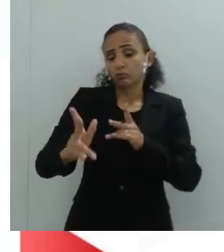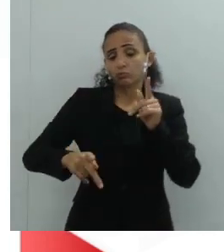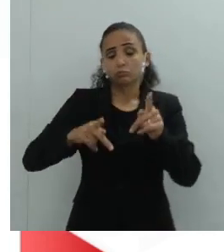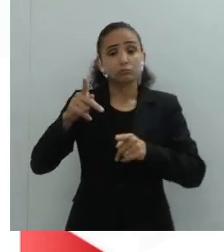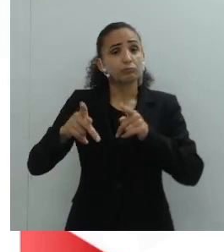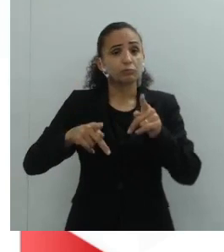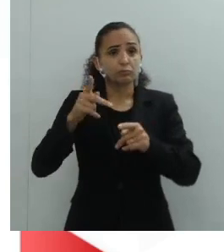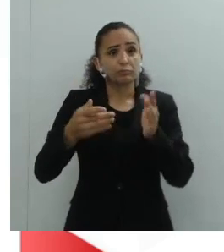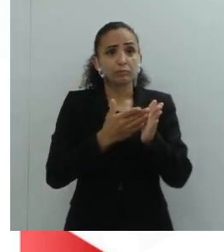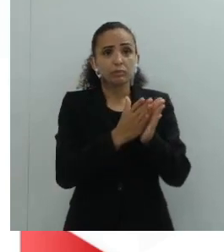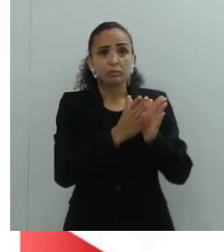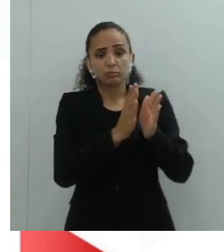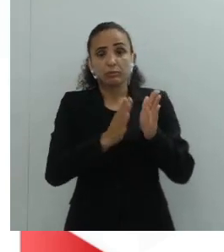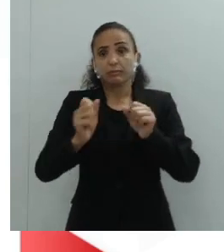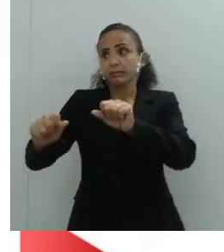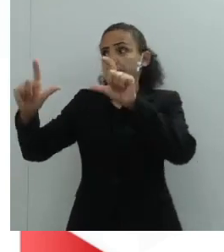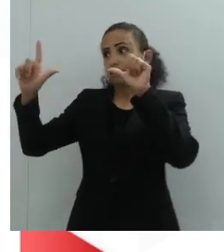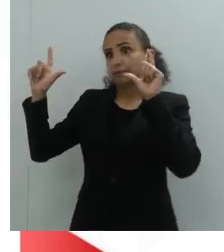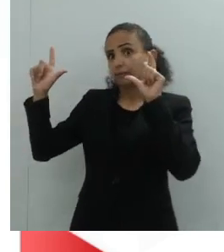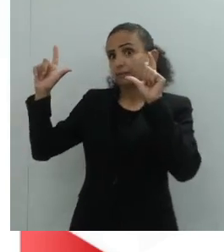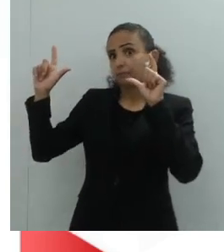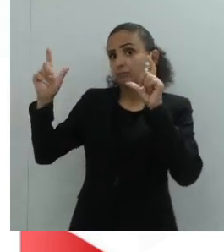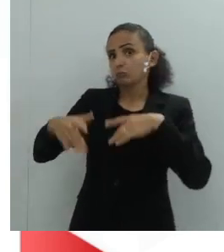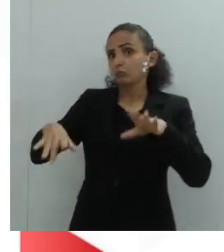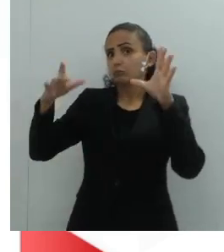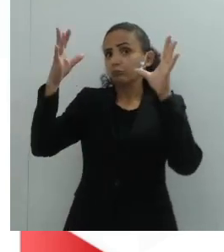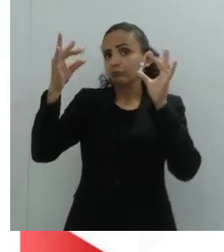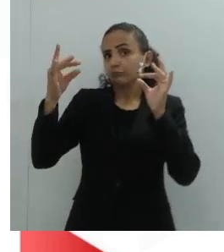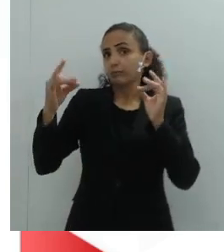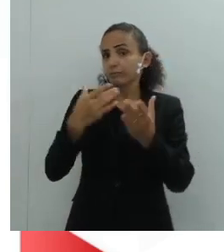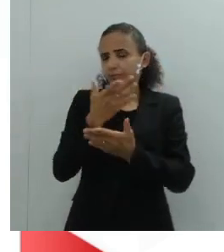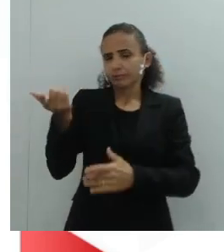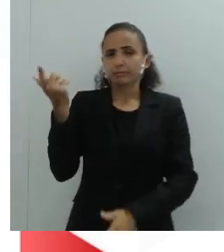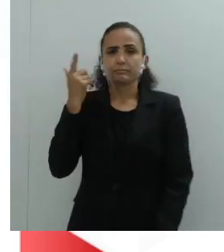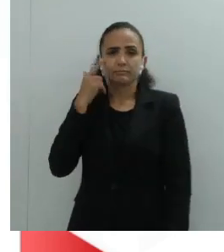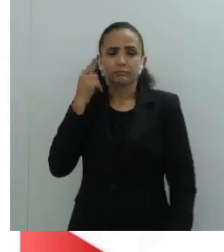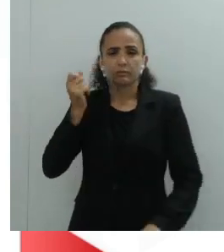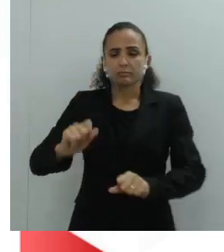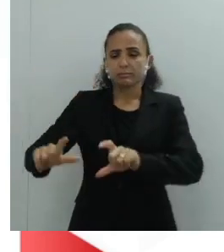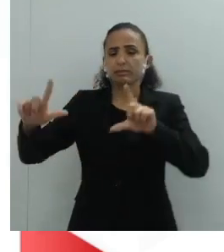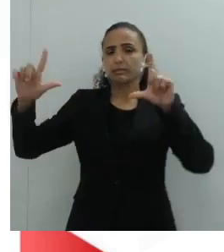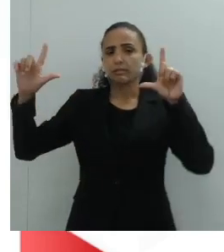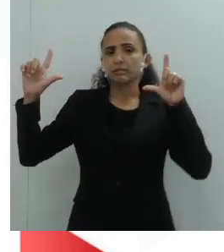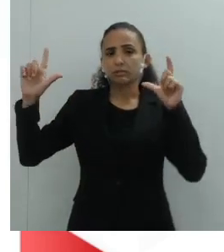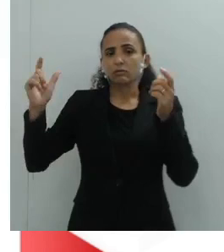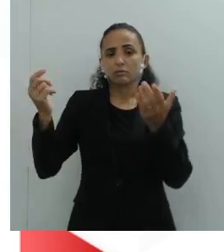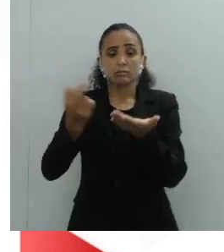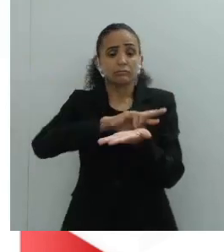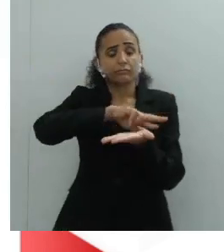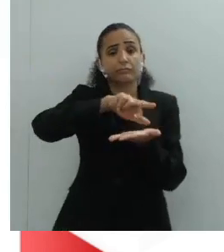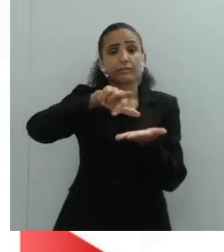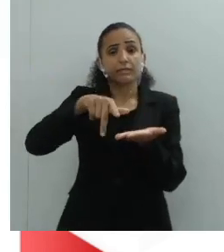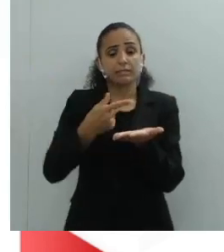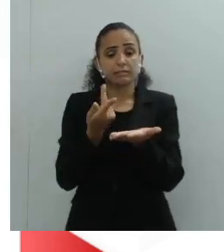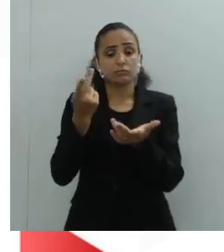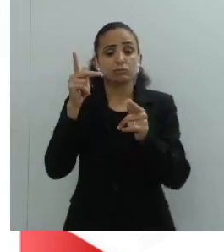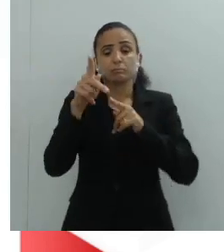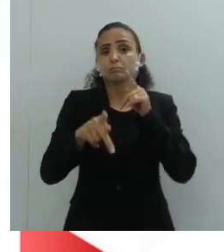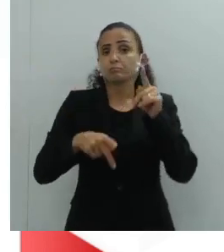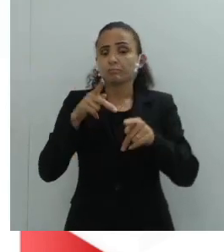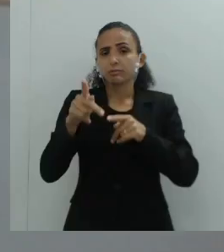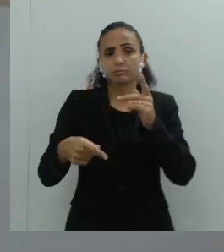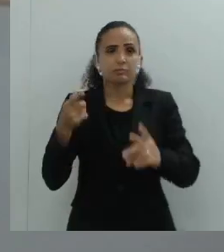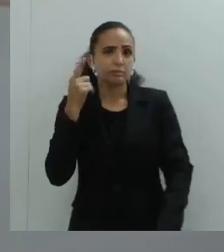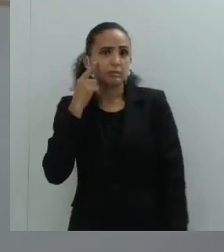maias, os amarais, ticunas, nazecas e entre outras. Mas a gente vai dar destaque a